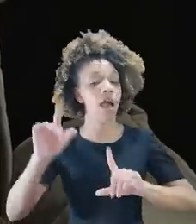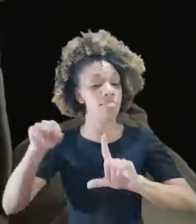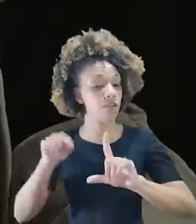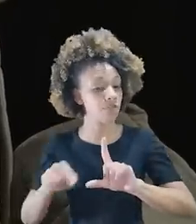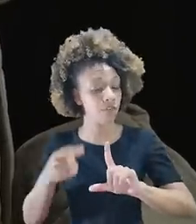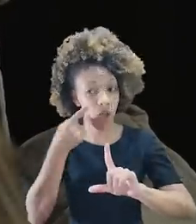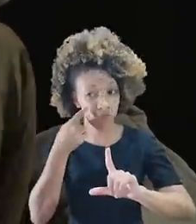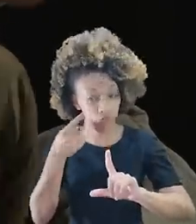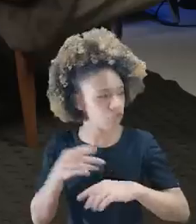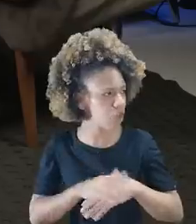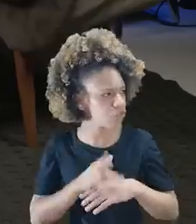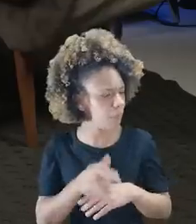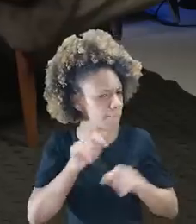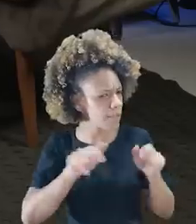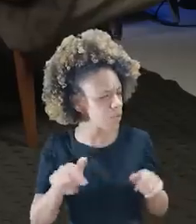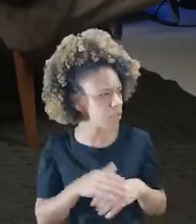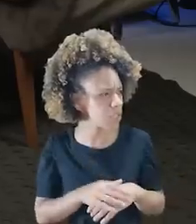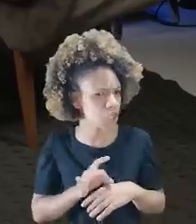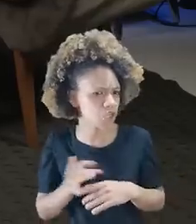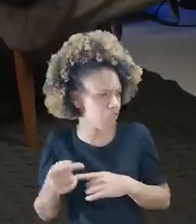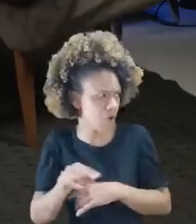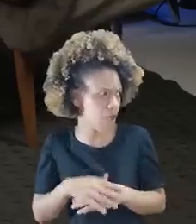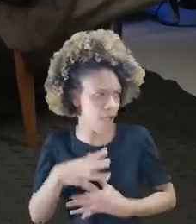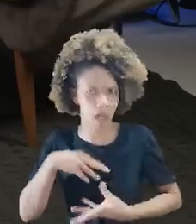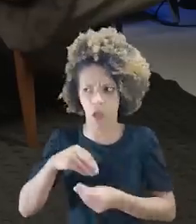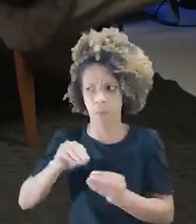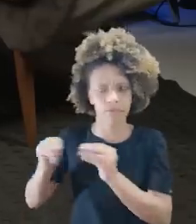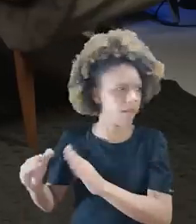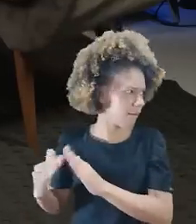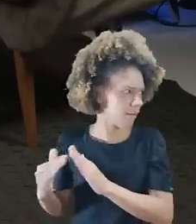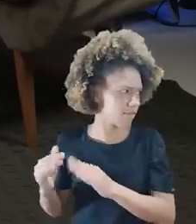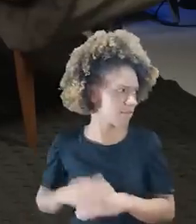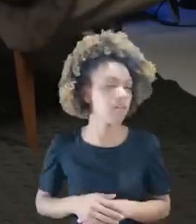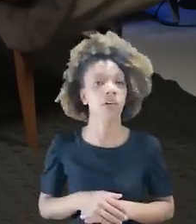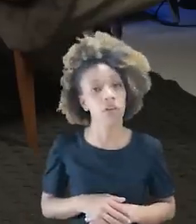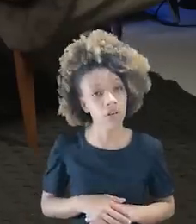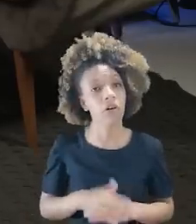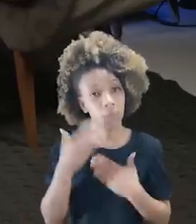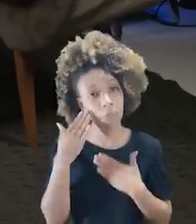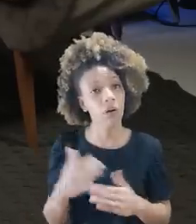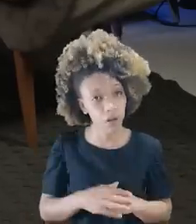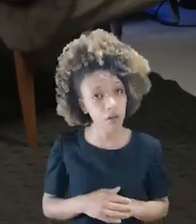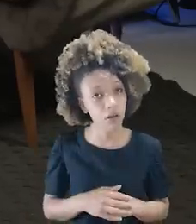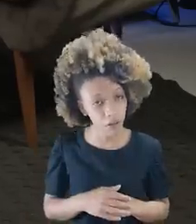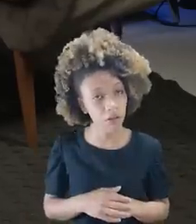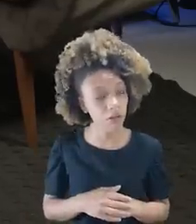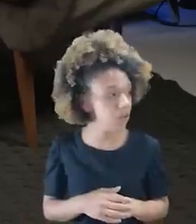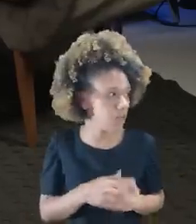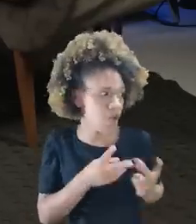tá viva você tá aqui na minha frente você você fala você você você né você se